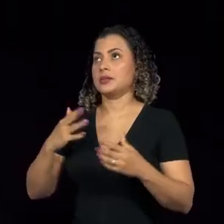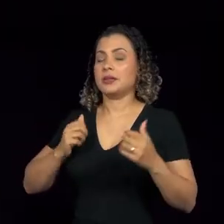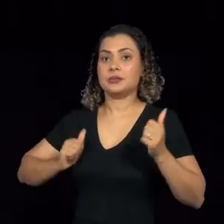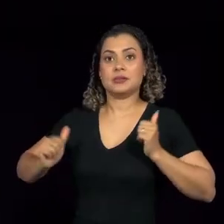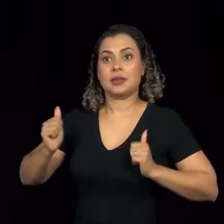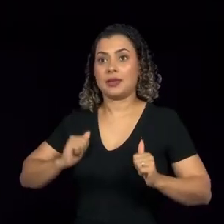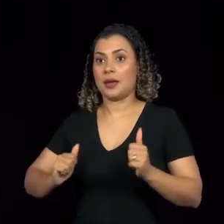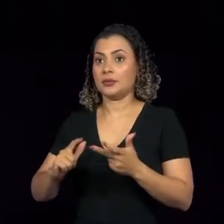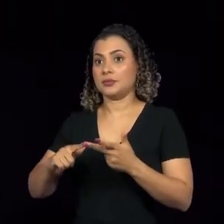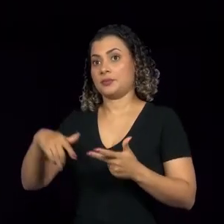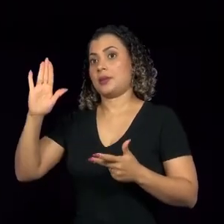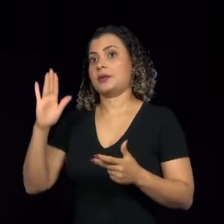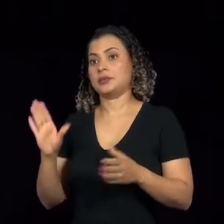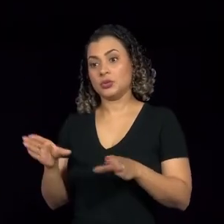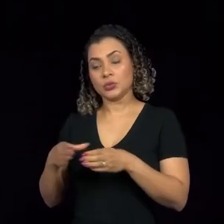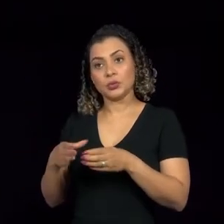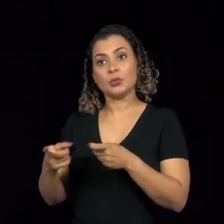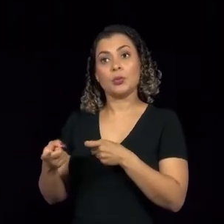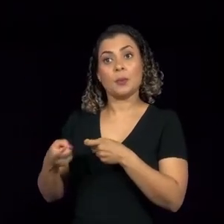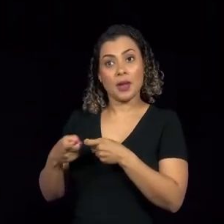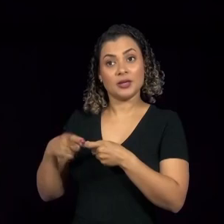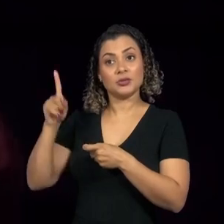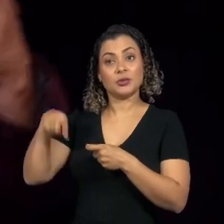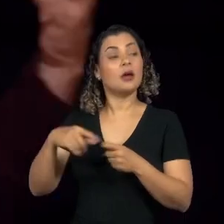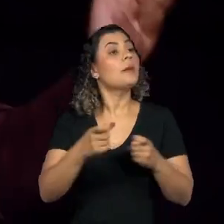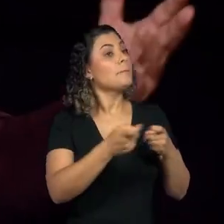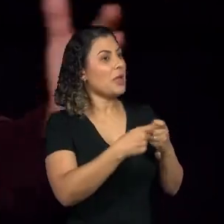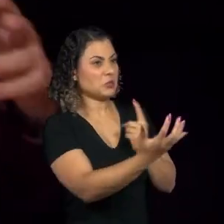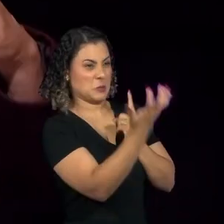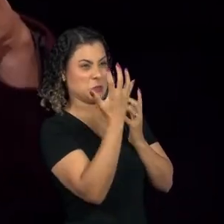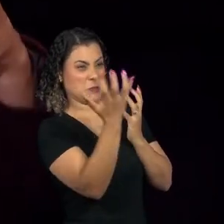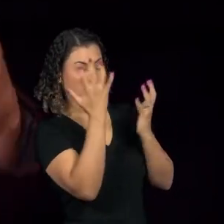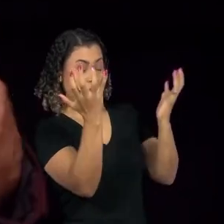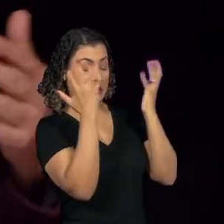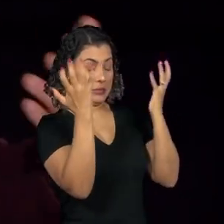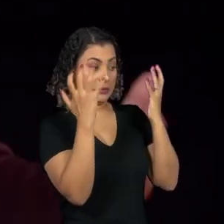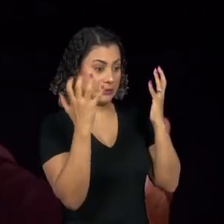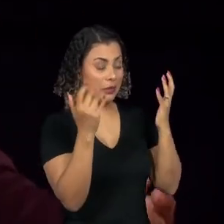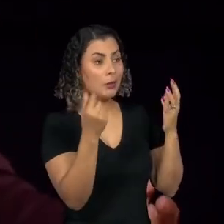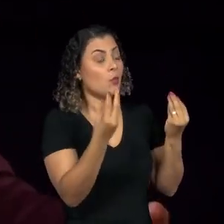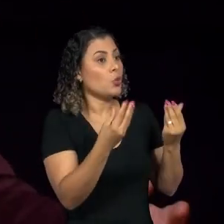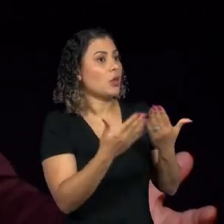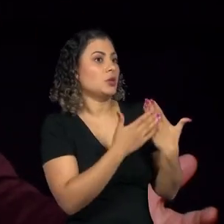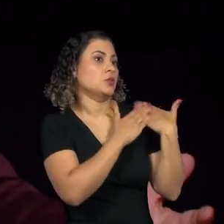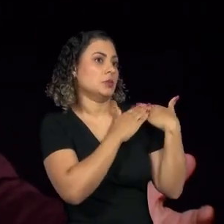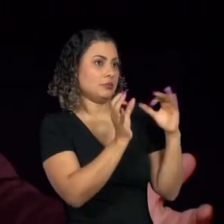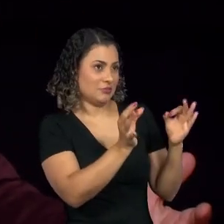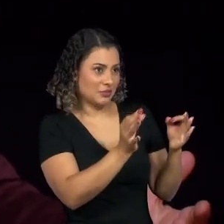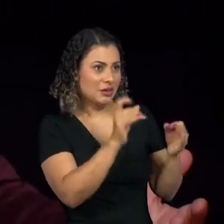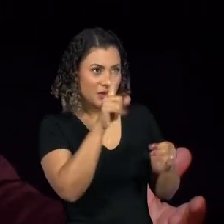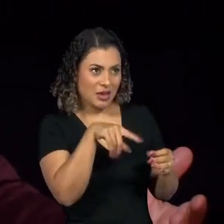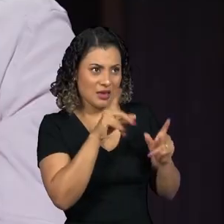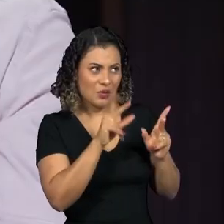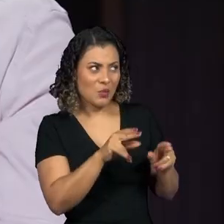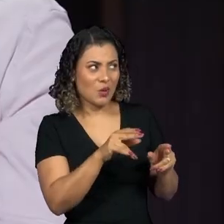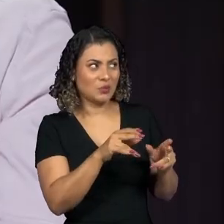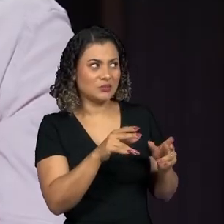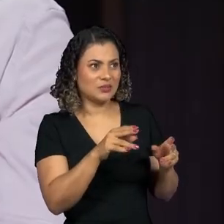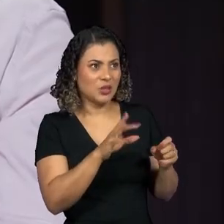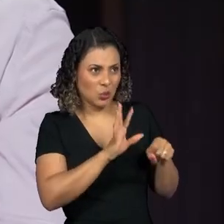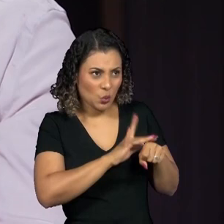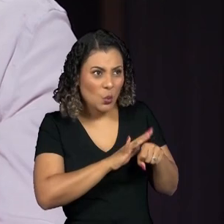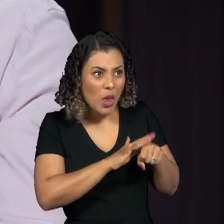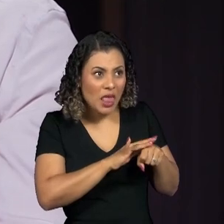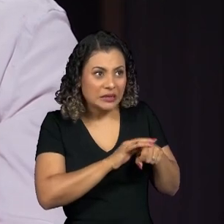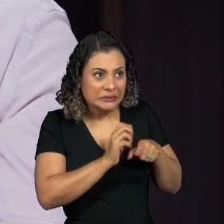é bom fazer justiça uma classe que tá sob pressão no momento que a saúde mental é dá para dizer que é quase uma epidemia eu acho que